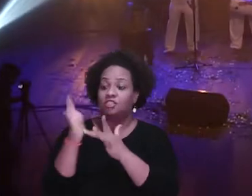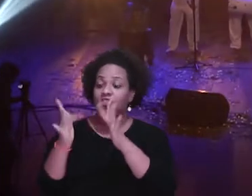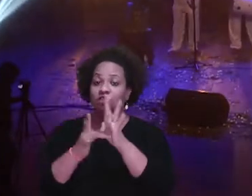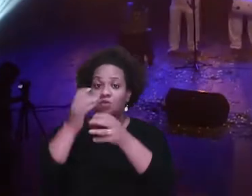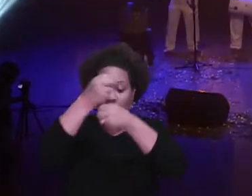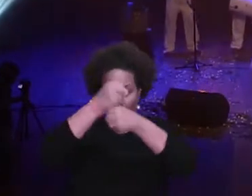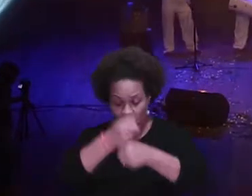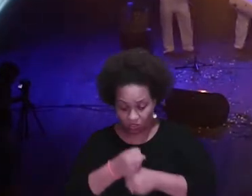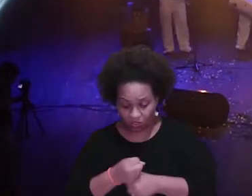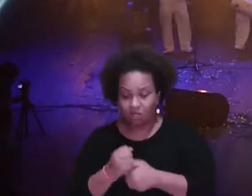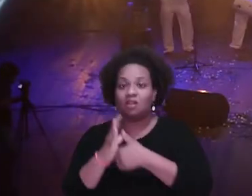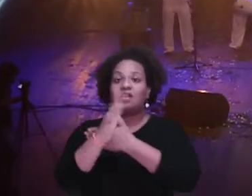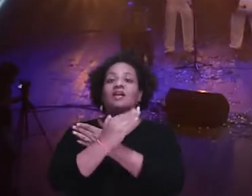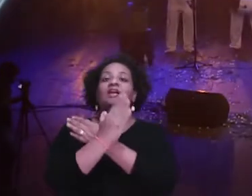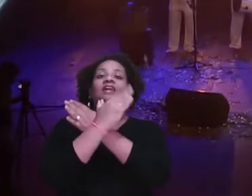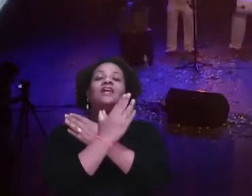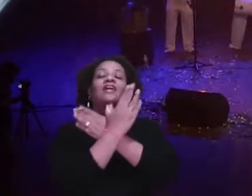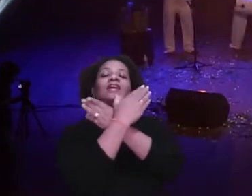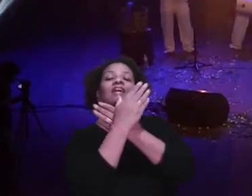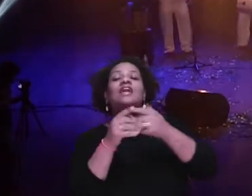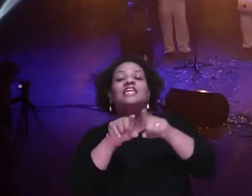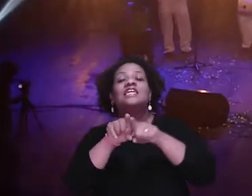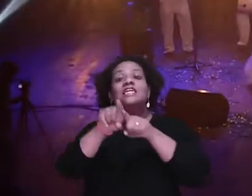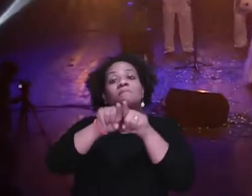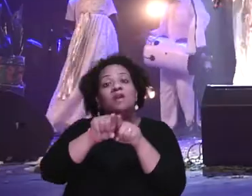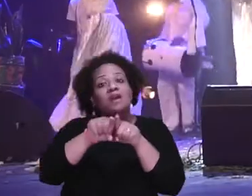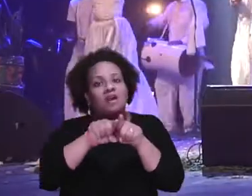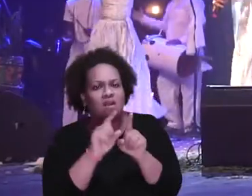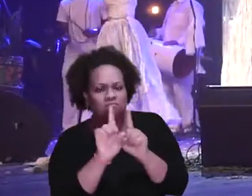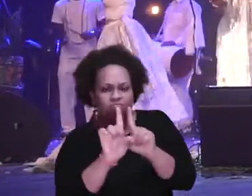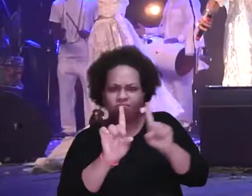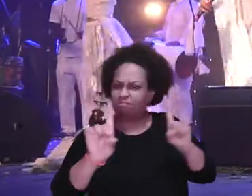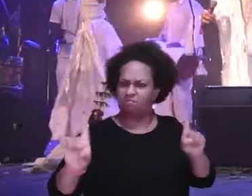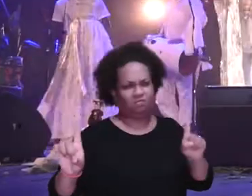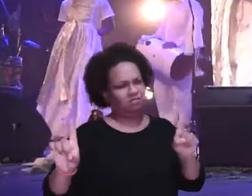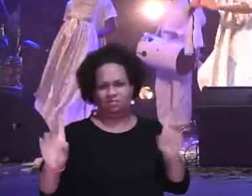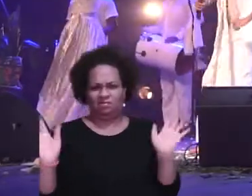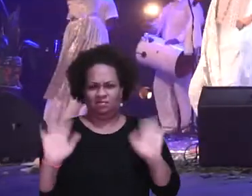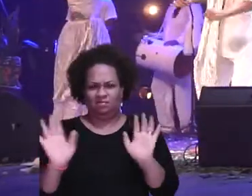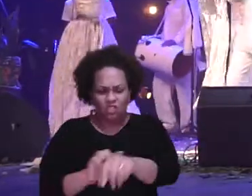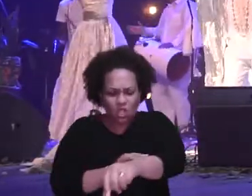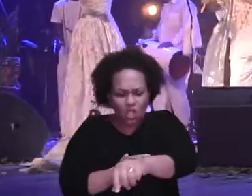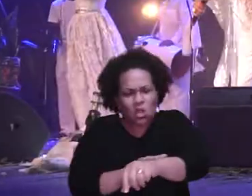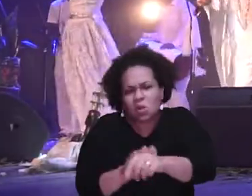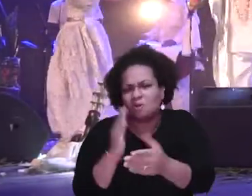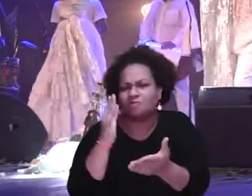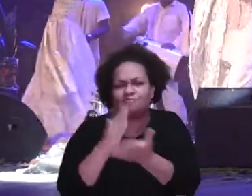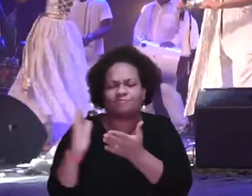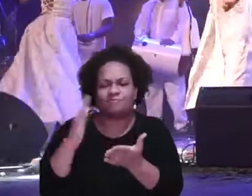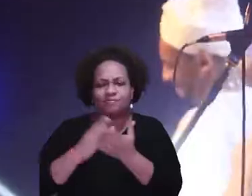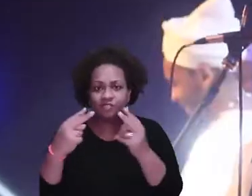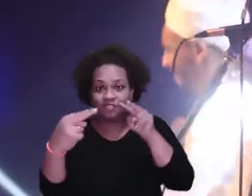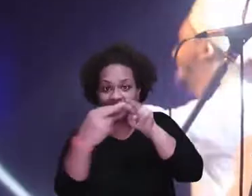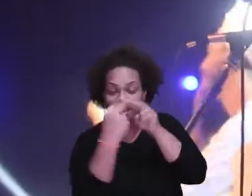olha lá não é diferença liga meu irmão não me defina amor